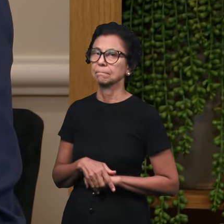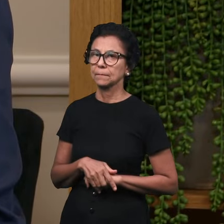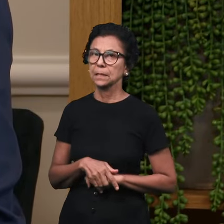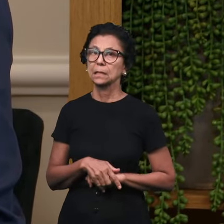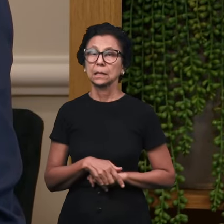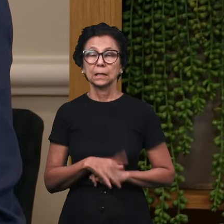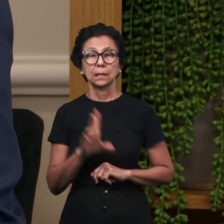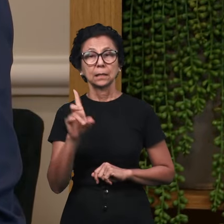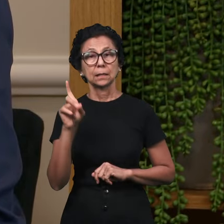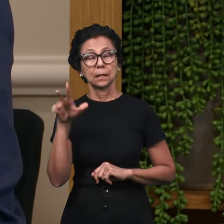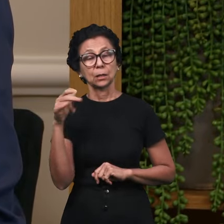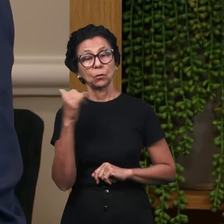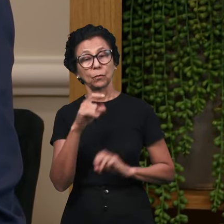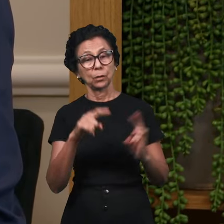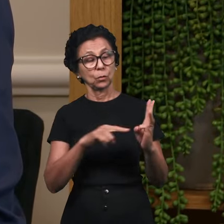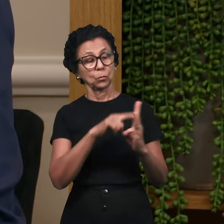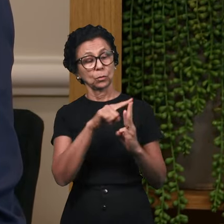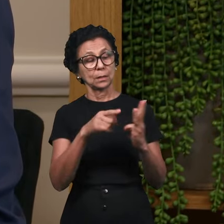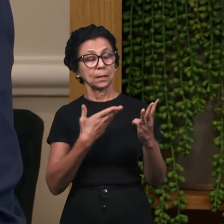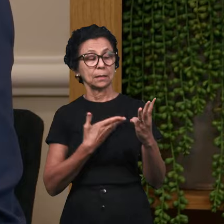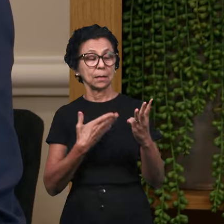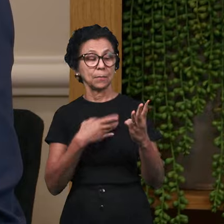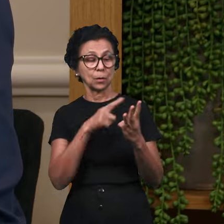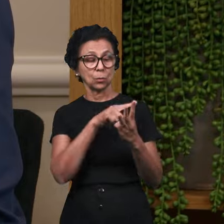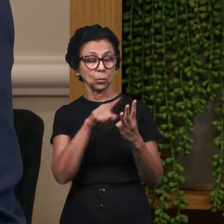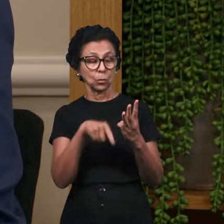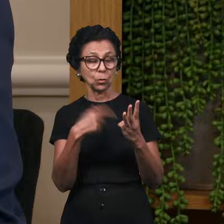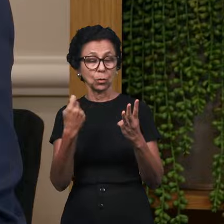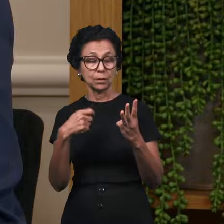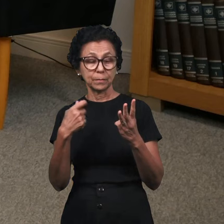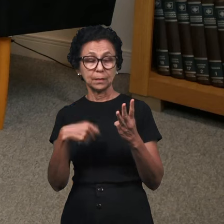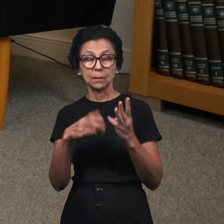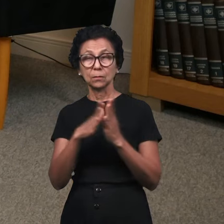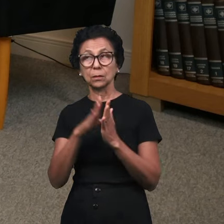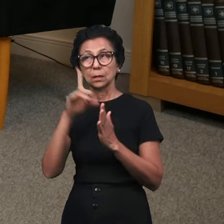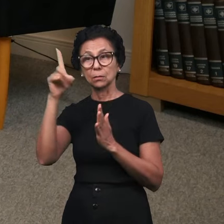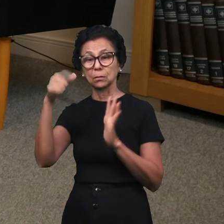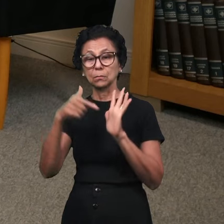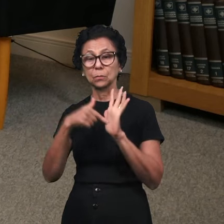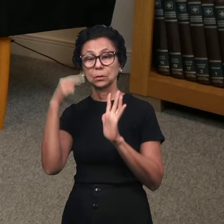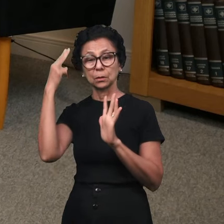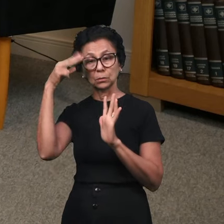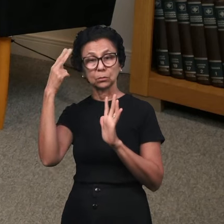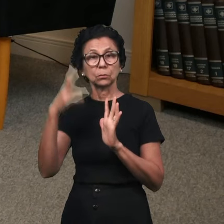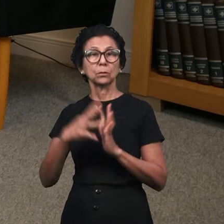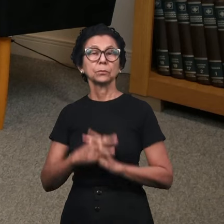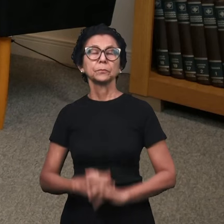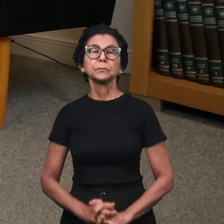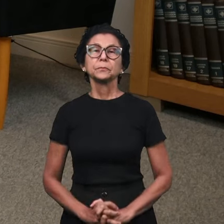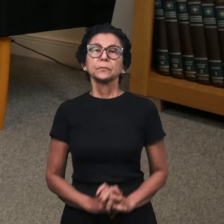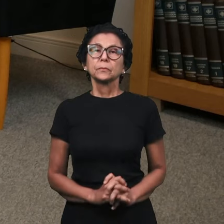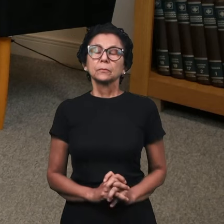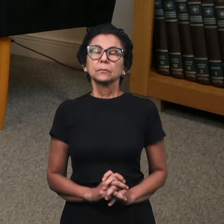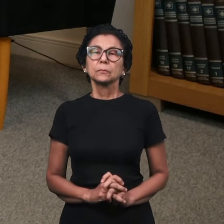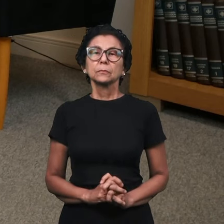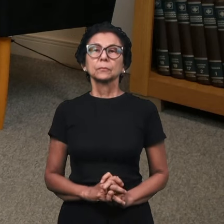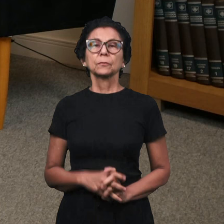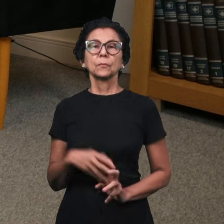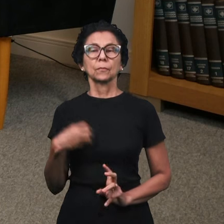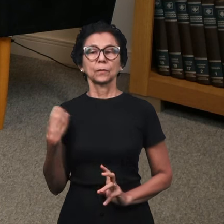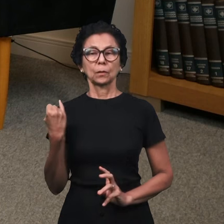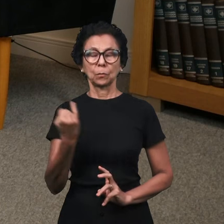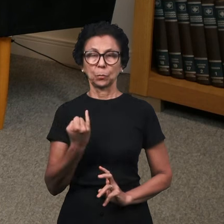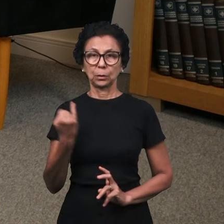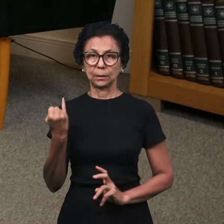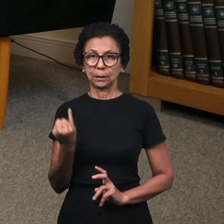para buscar o Senhor. Ou seja, é importante estar trabalhando no corpo, ou seja, na igreja, na presença